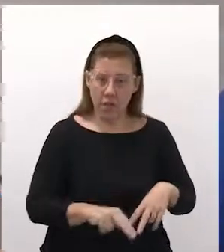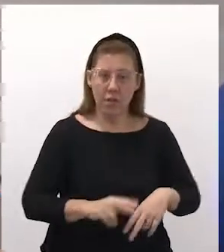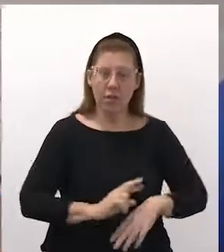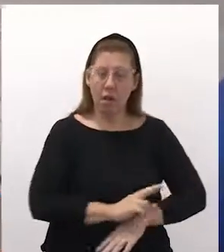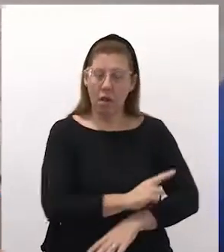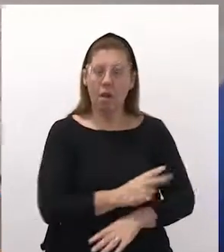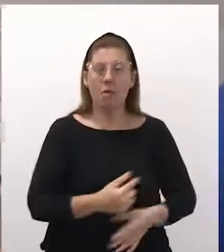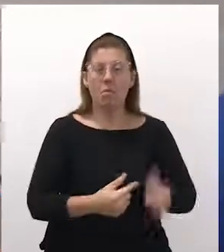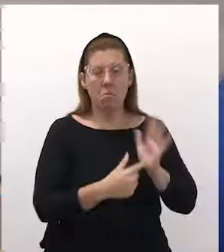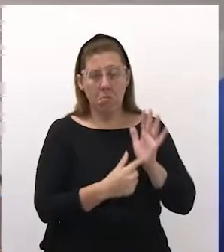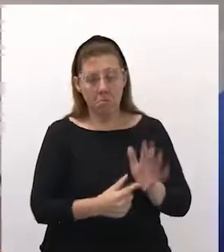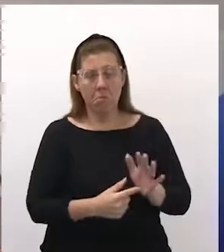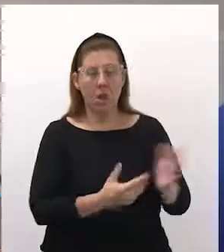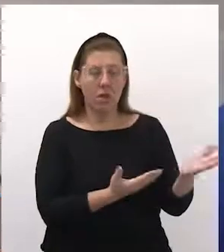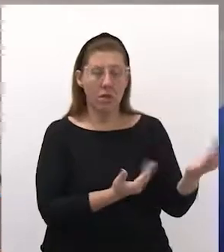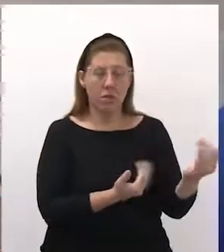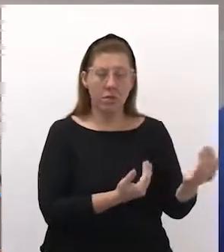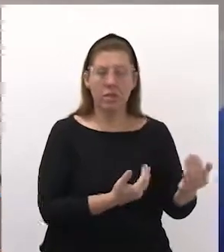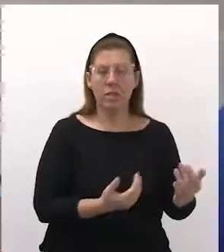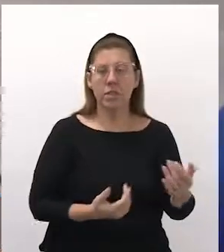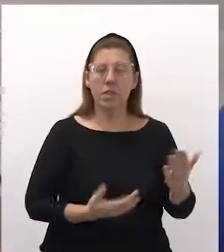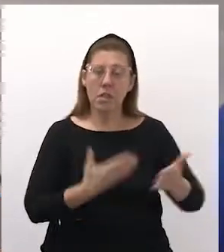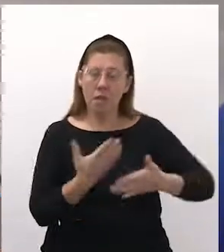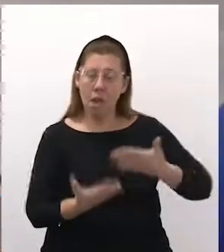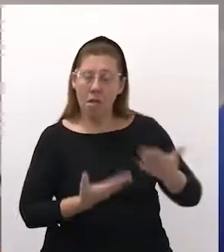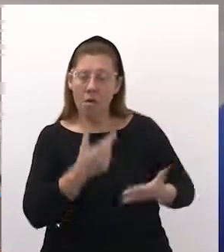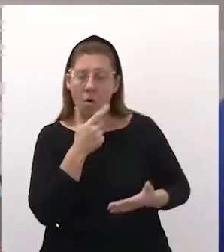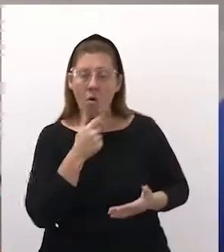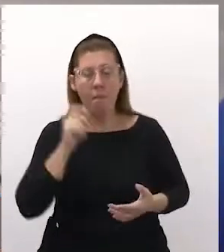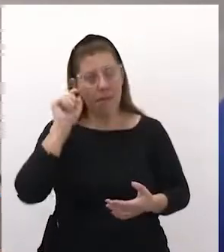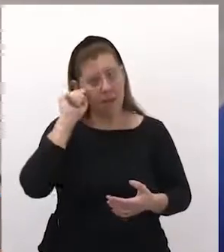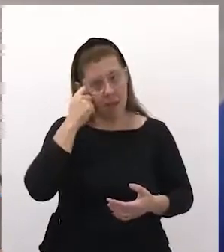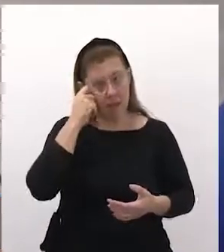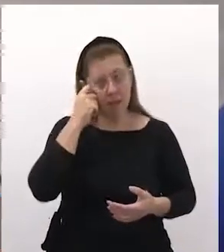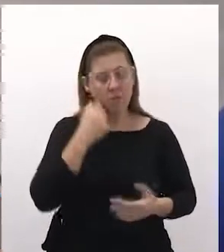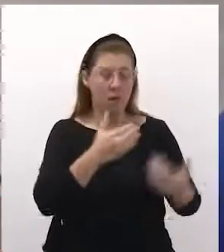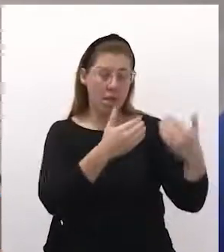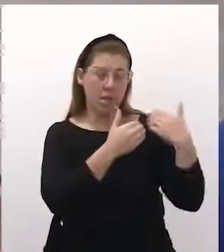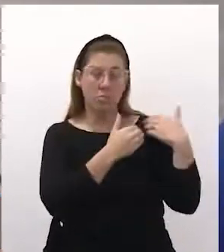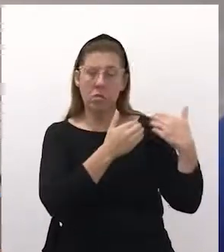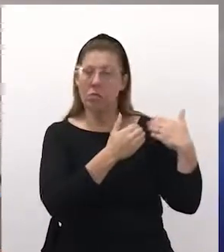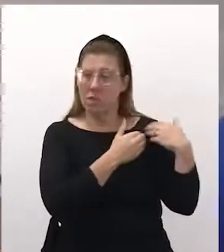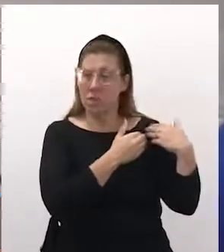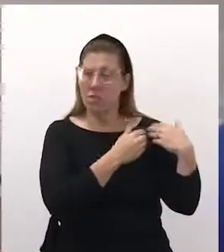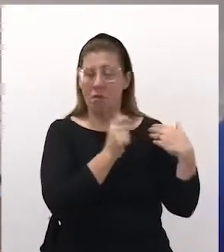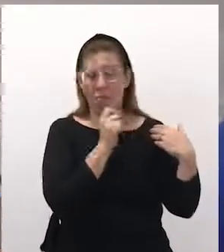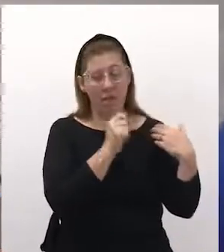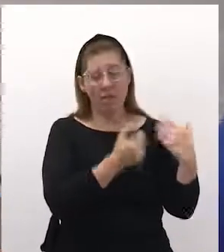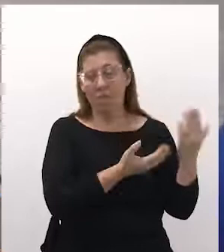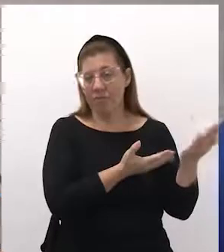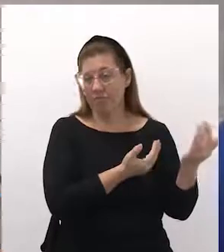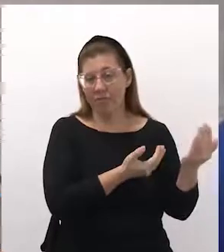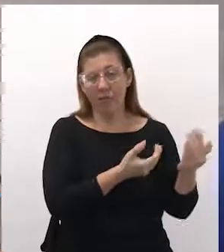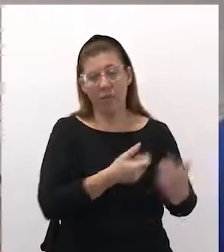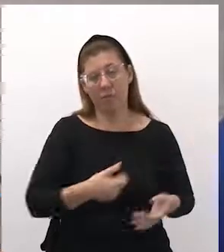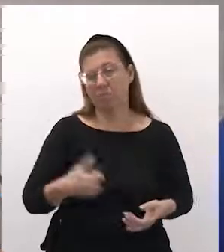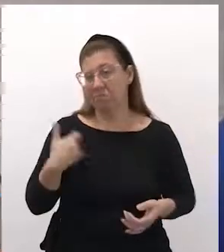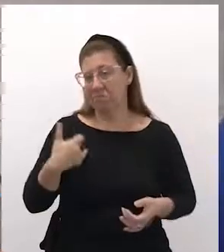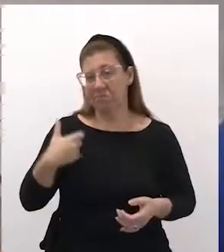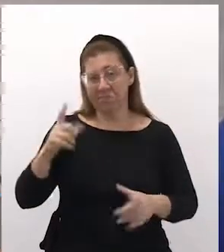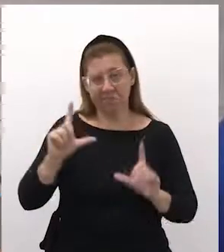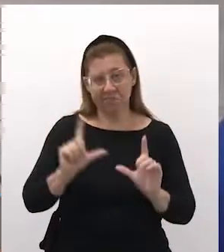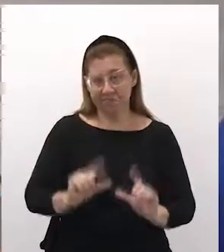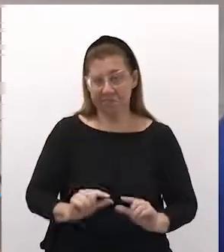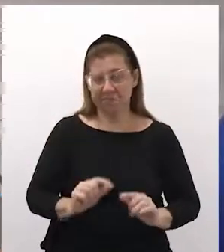leva adolescentes a serem tratados como homens negros, com responsabilidades precoces de classe, que deram margem aos